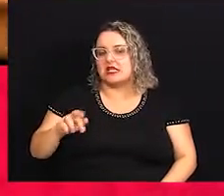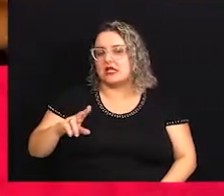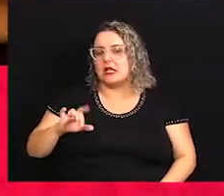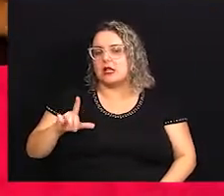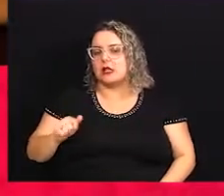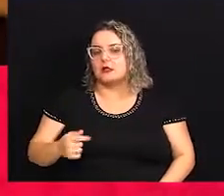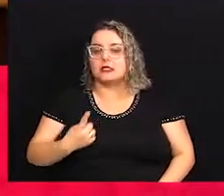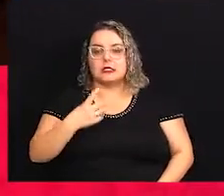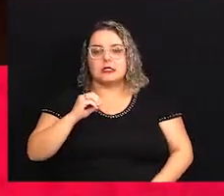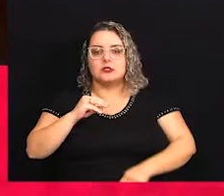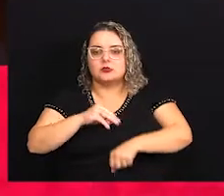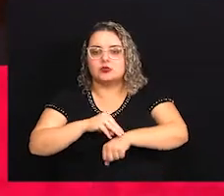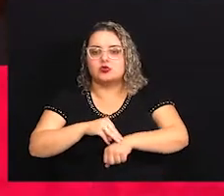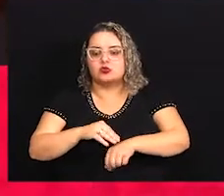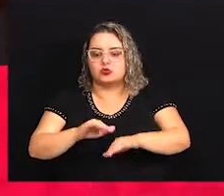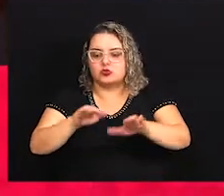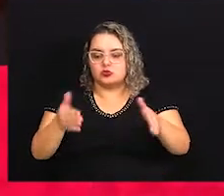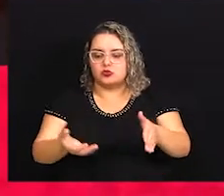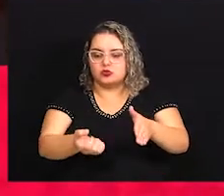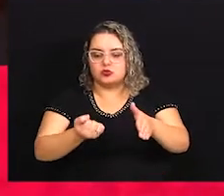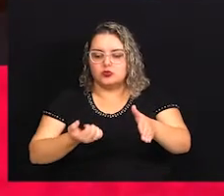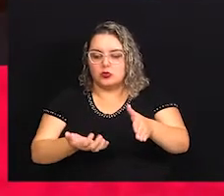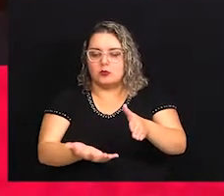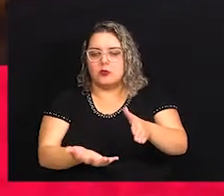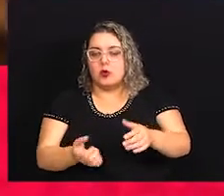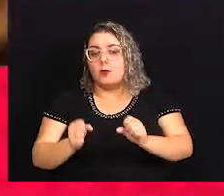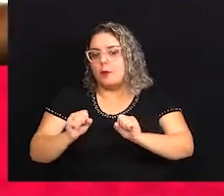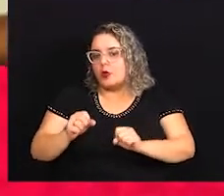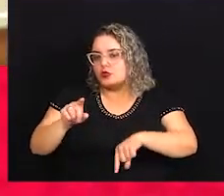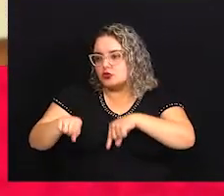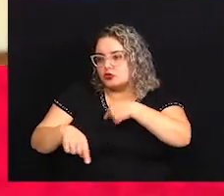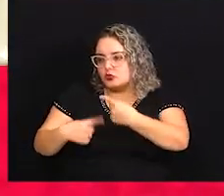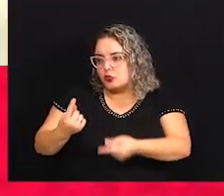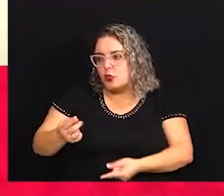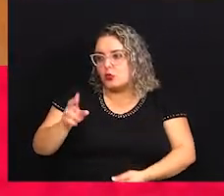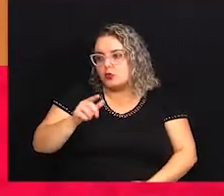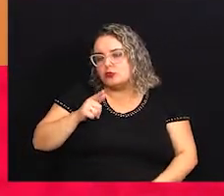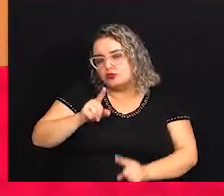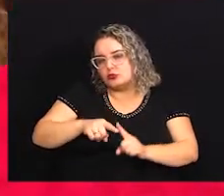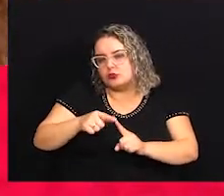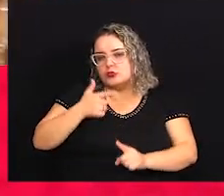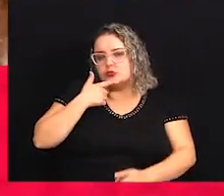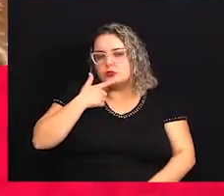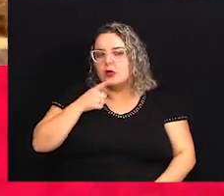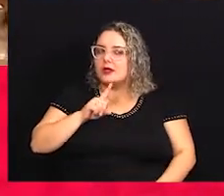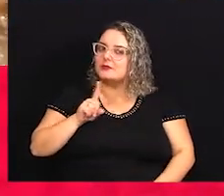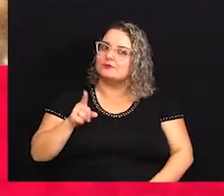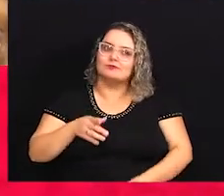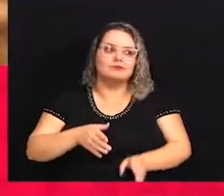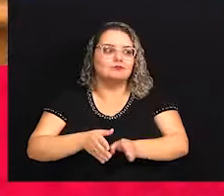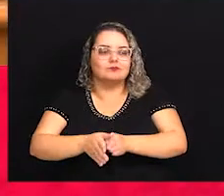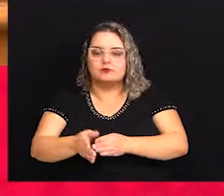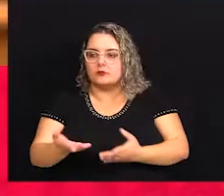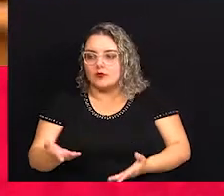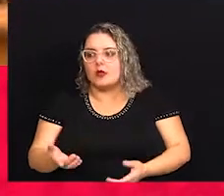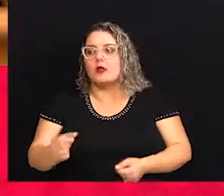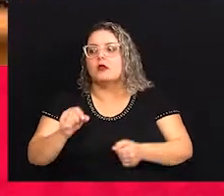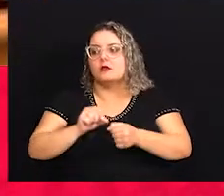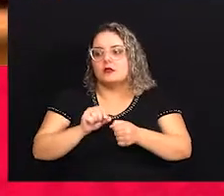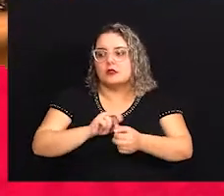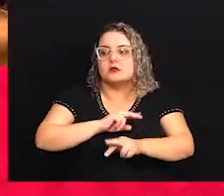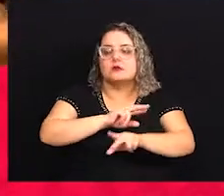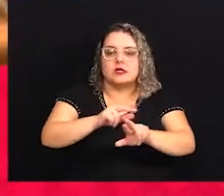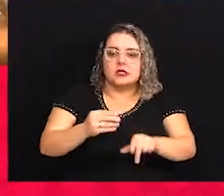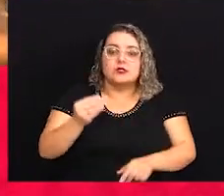minutinhos no forno. Se quiser usar algum outro tipo de queijo, pode usar? eu não aconselho. Tá, a gente fez